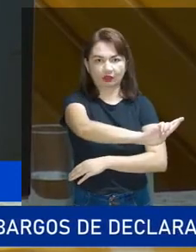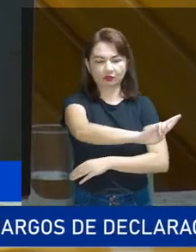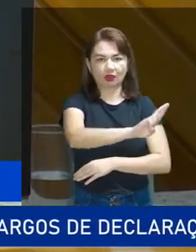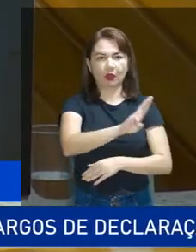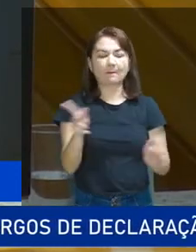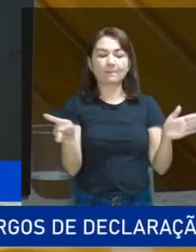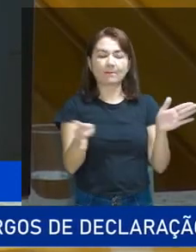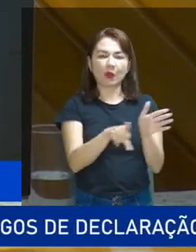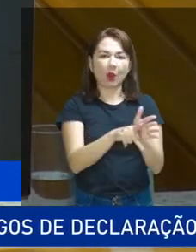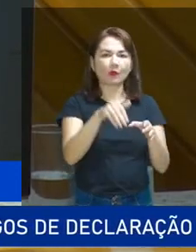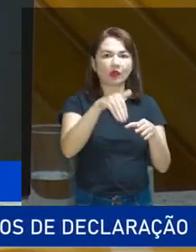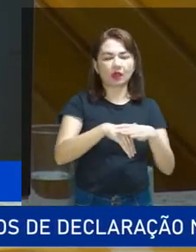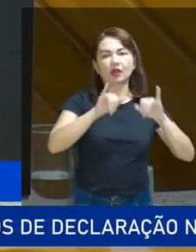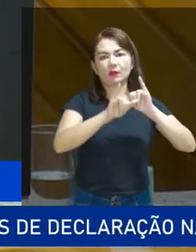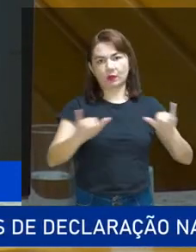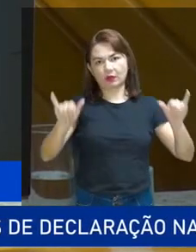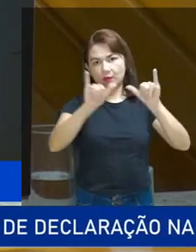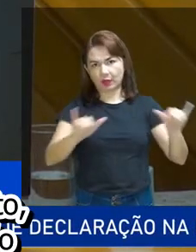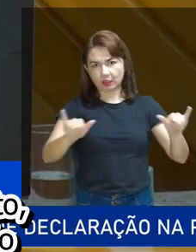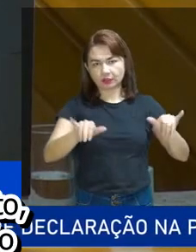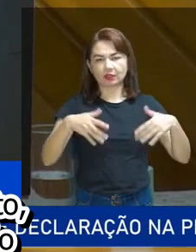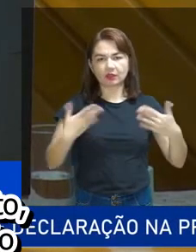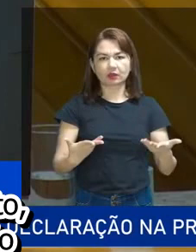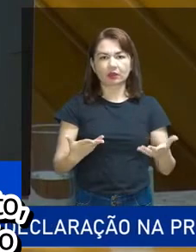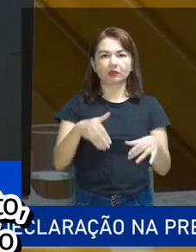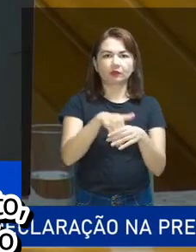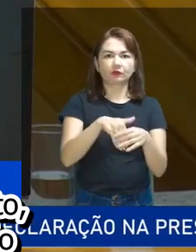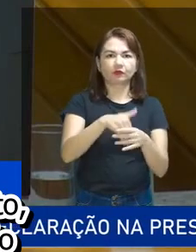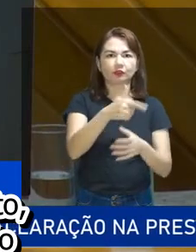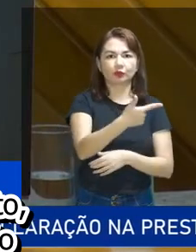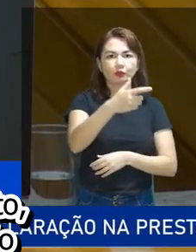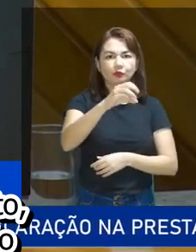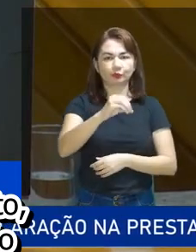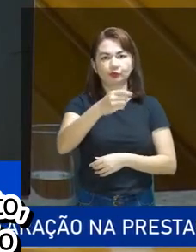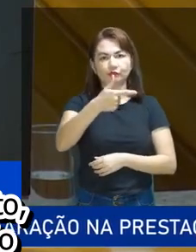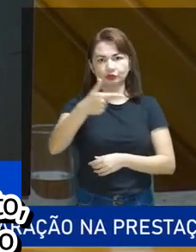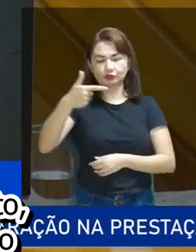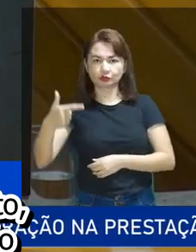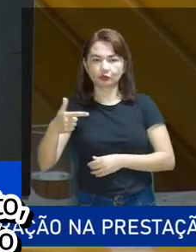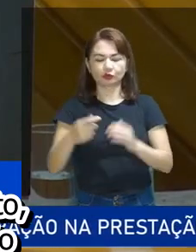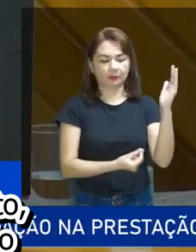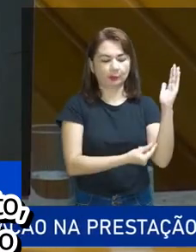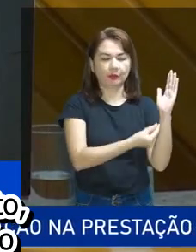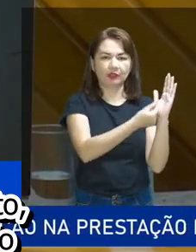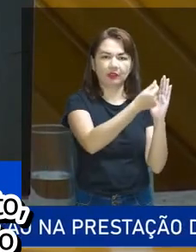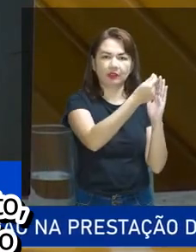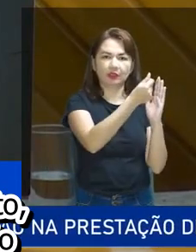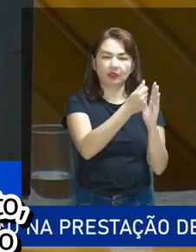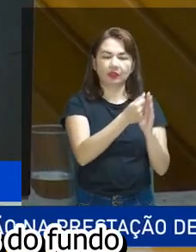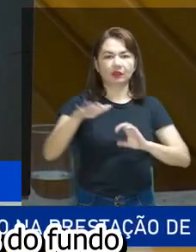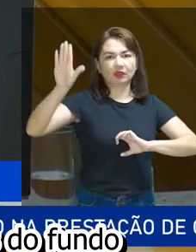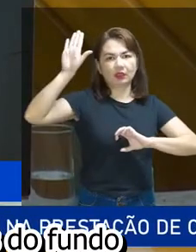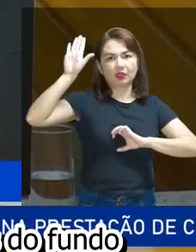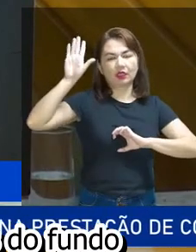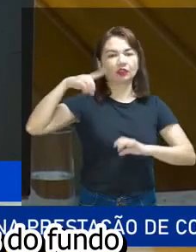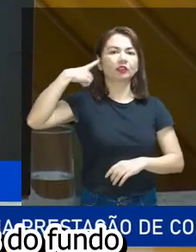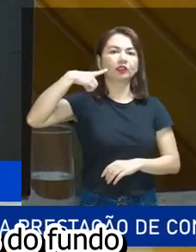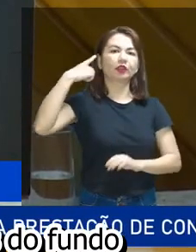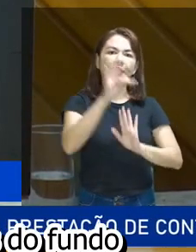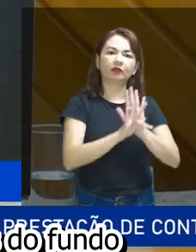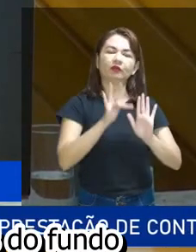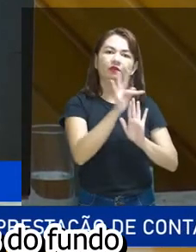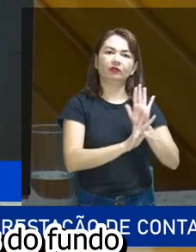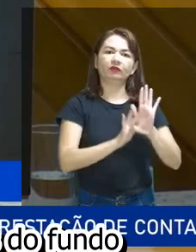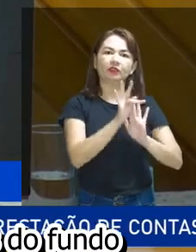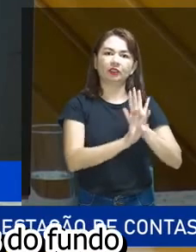assim emendada. Eleições 2022, prestação de contas, candidato, deputado